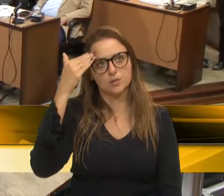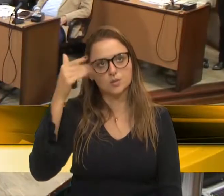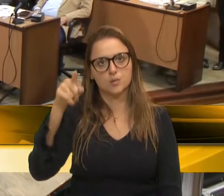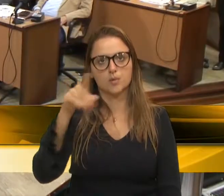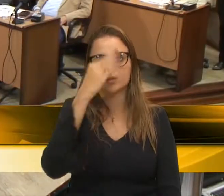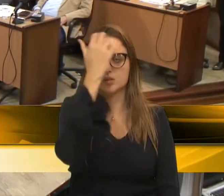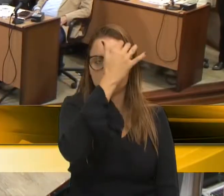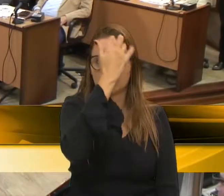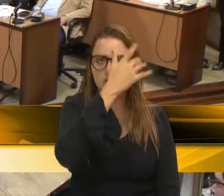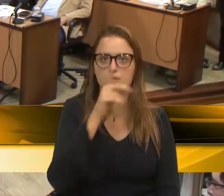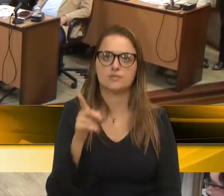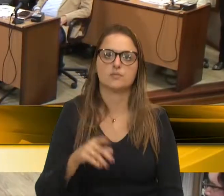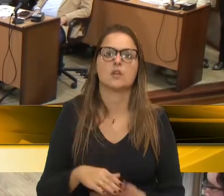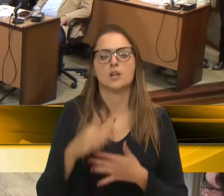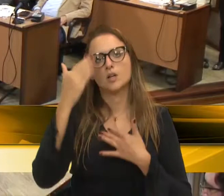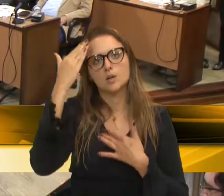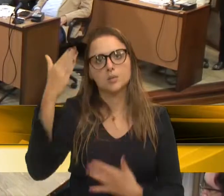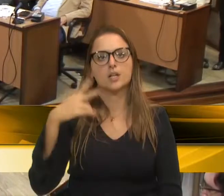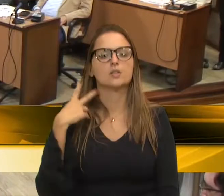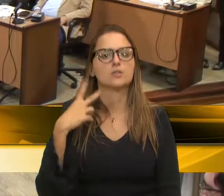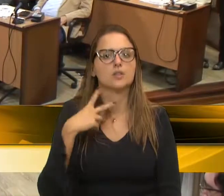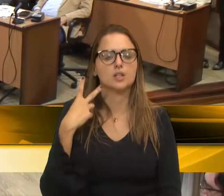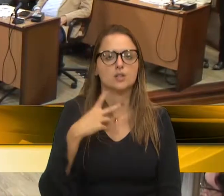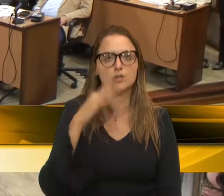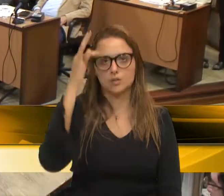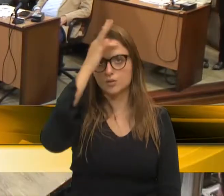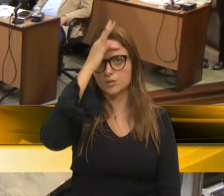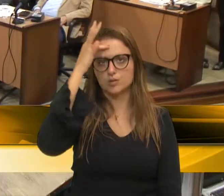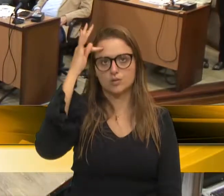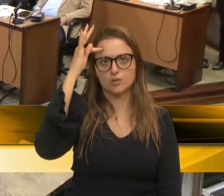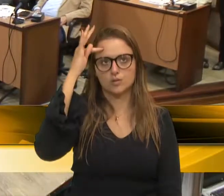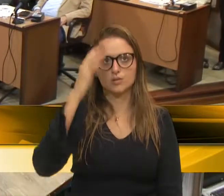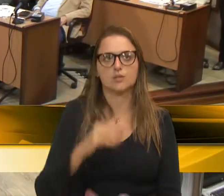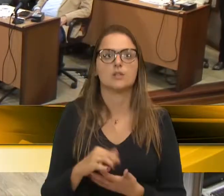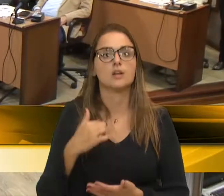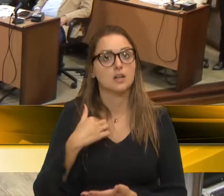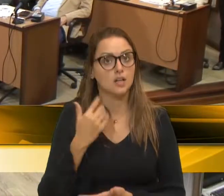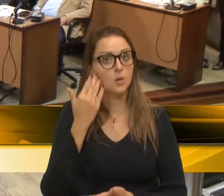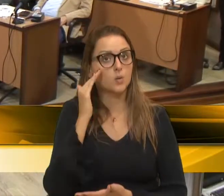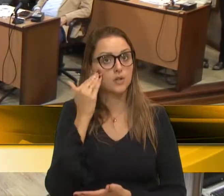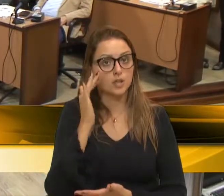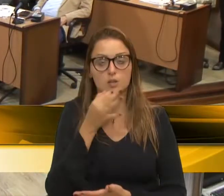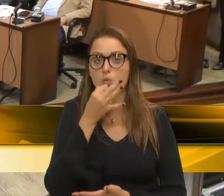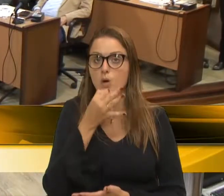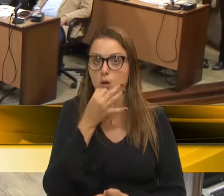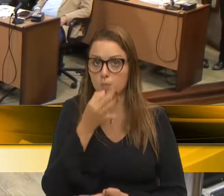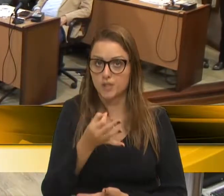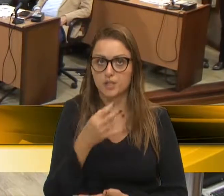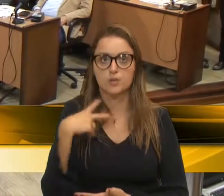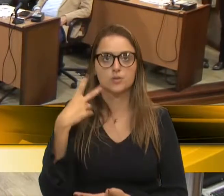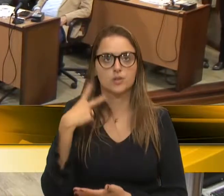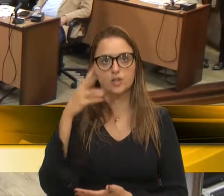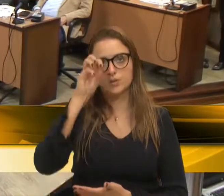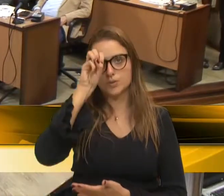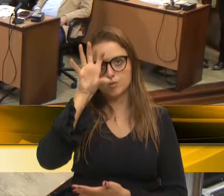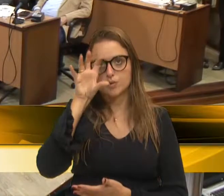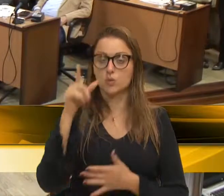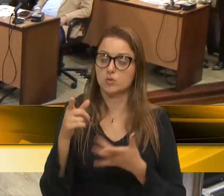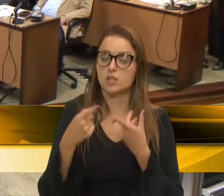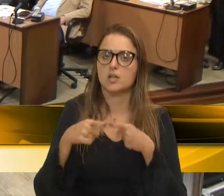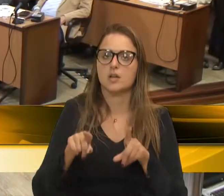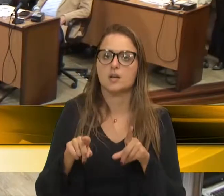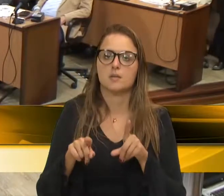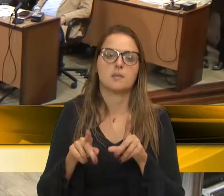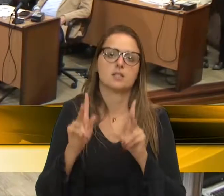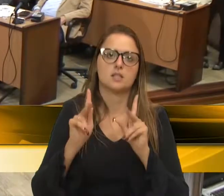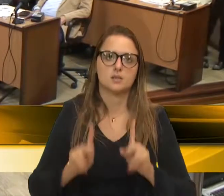parte. Obrigado, vereador Toigo. Eu entendo o posicionamento do vereador Fiuza, só que essas pessoas